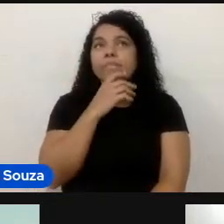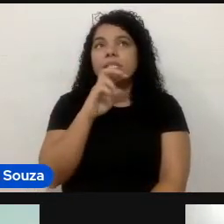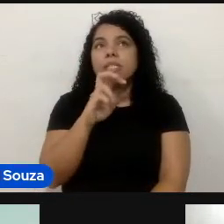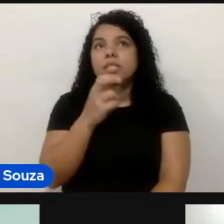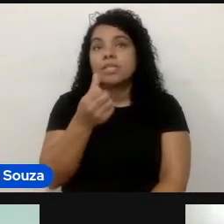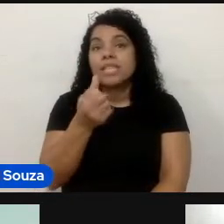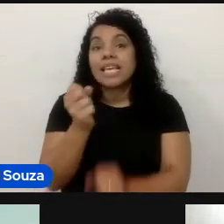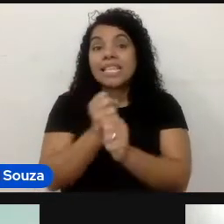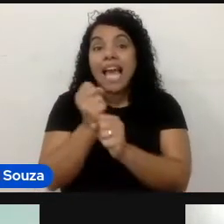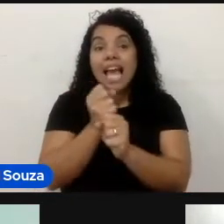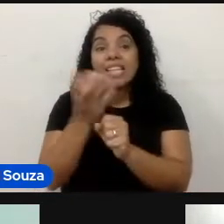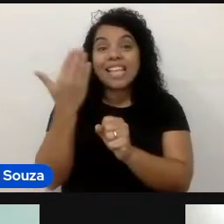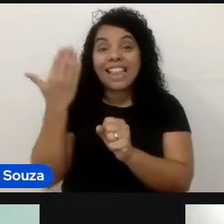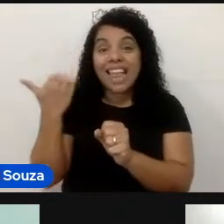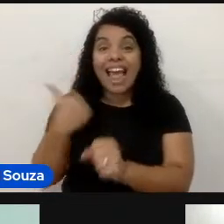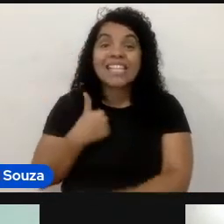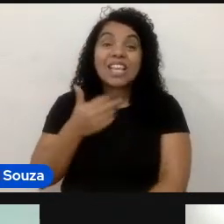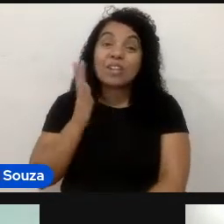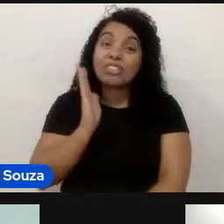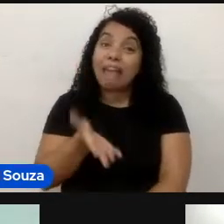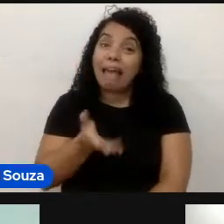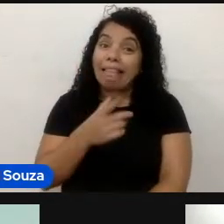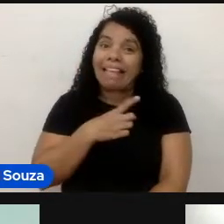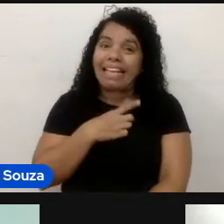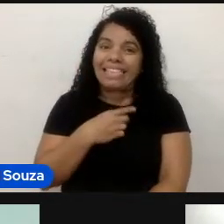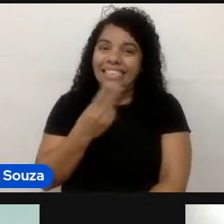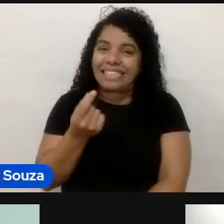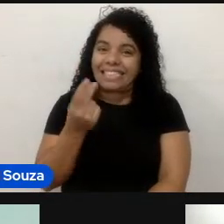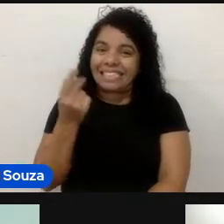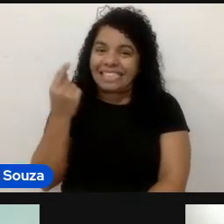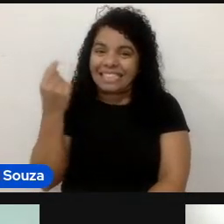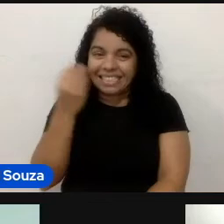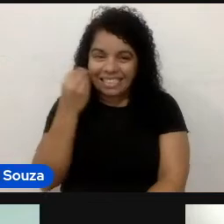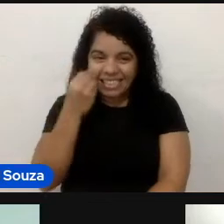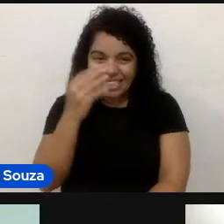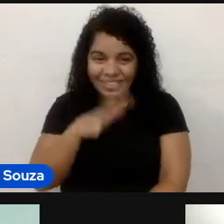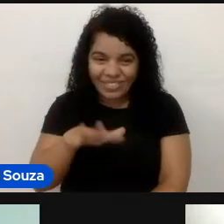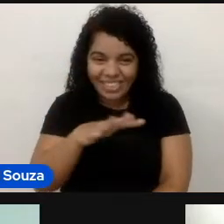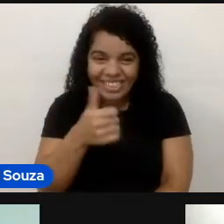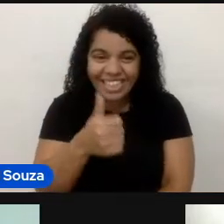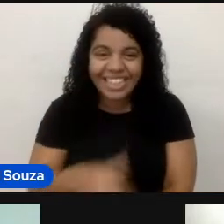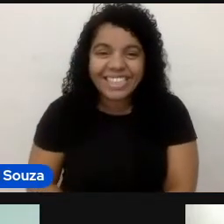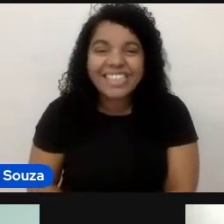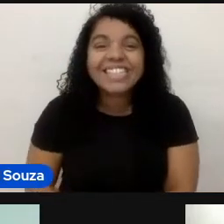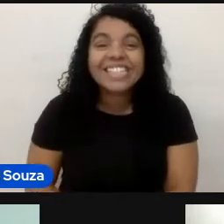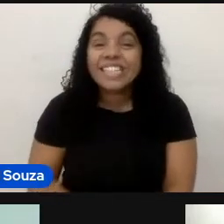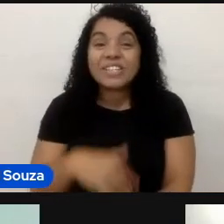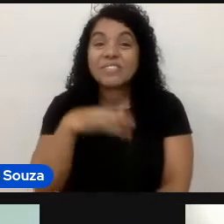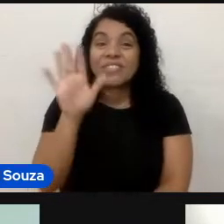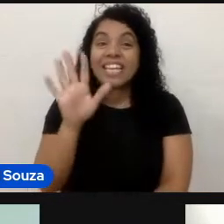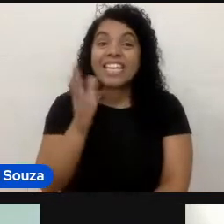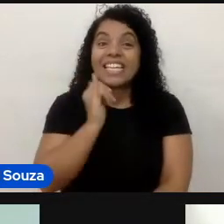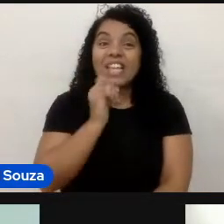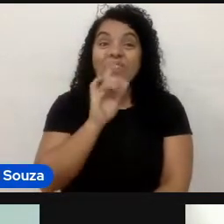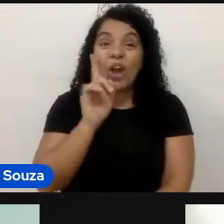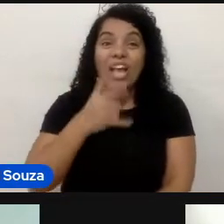atrás, eu já tenho bastante tempo, tá, gente, de experiência aí na área, enfim, não contem a